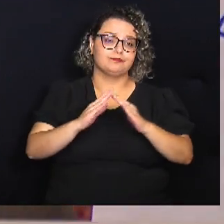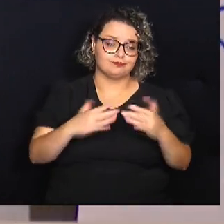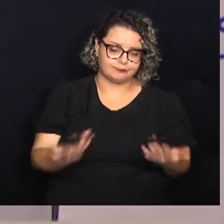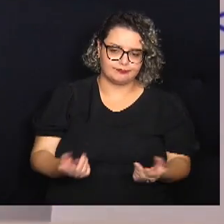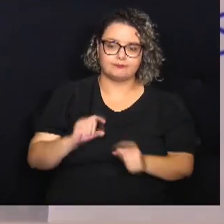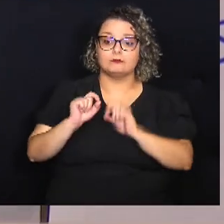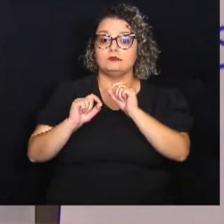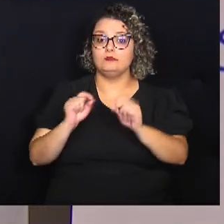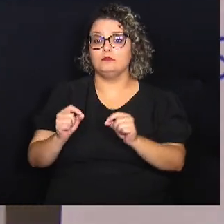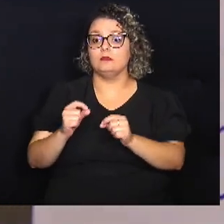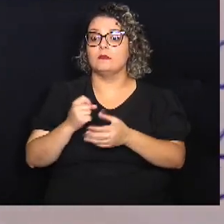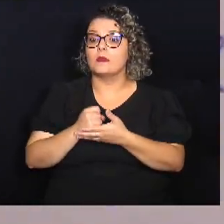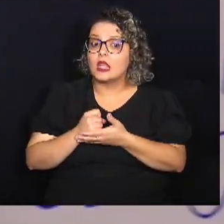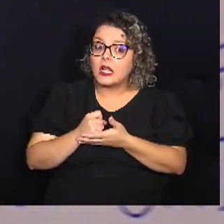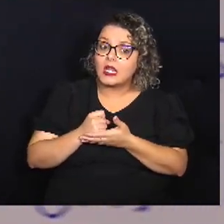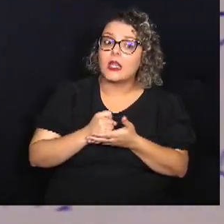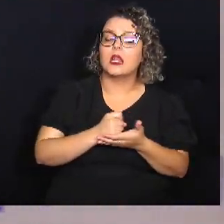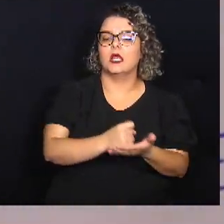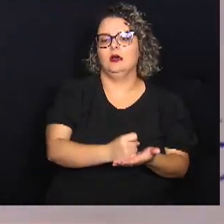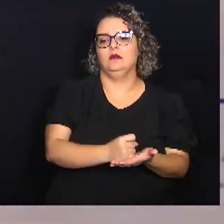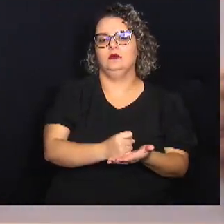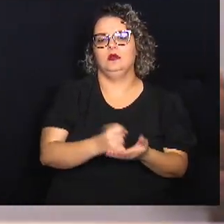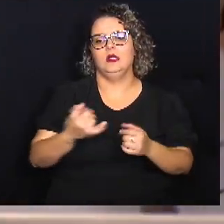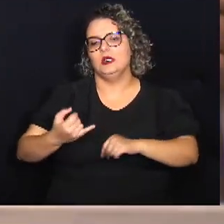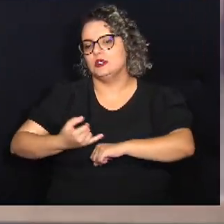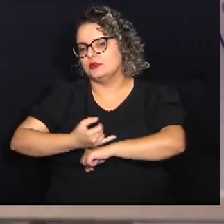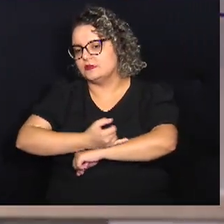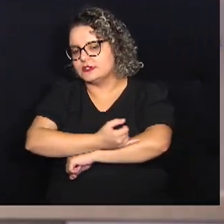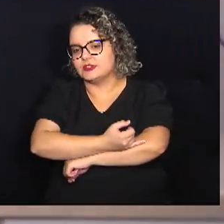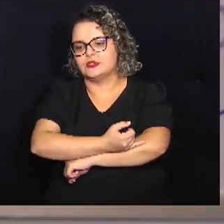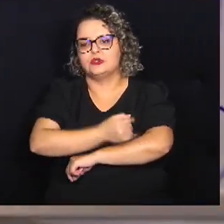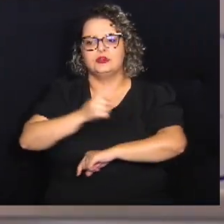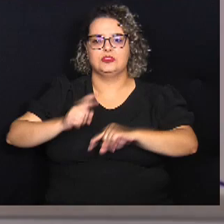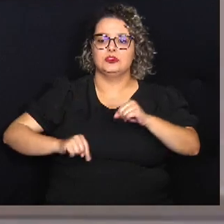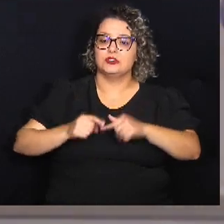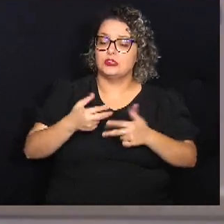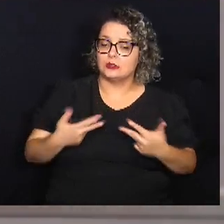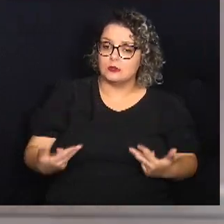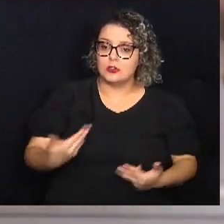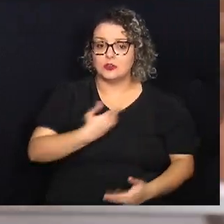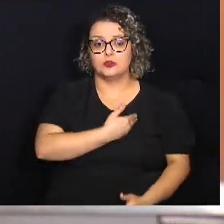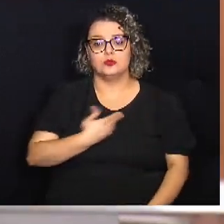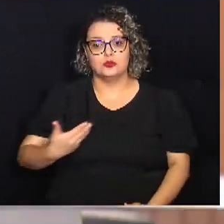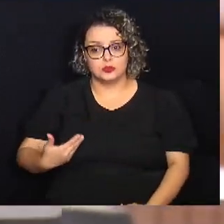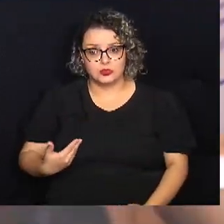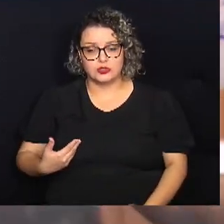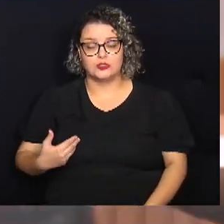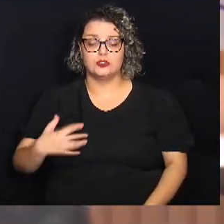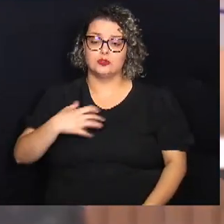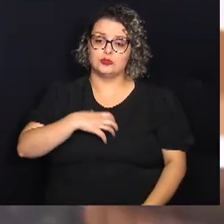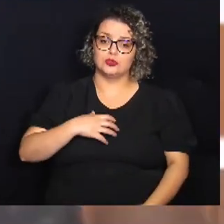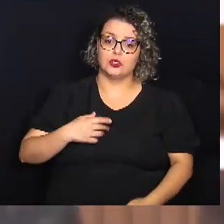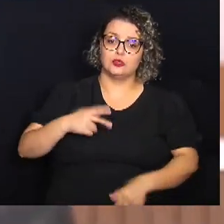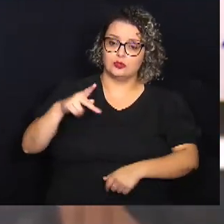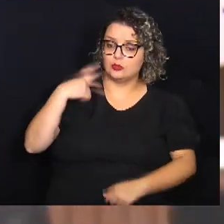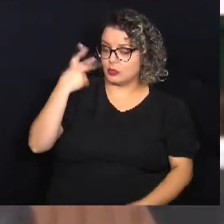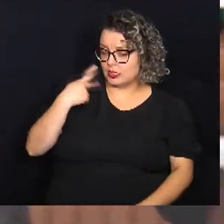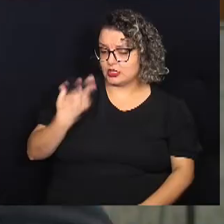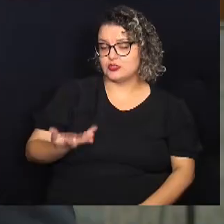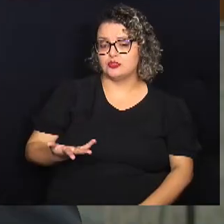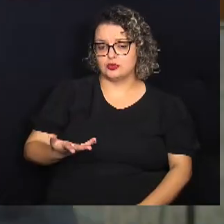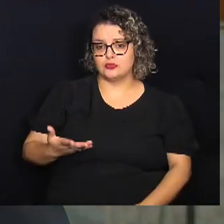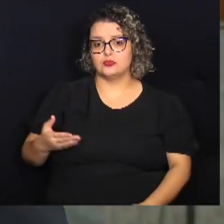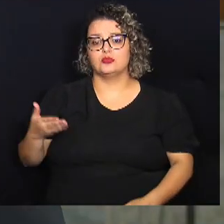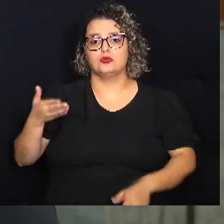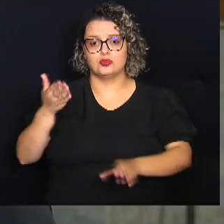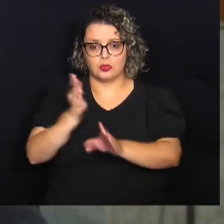de levar infraestrutura, equipamentos públicos. E um dos meios políticos que nós encontramos dentro da cidade, a